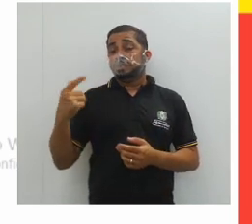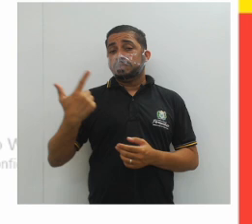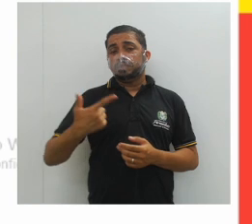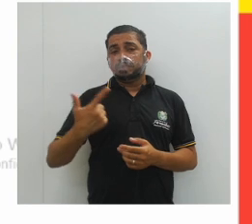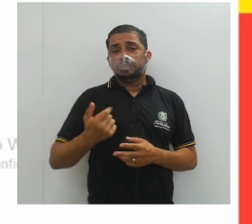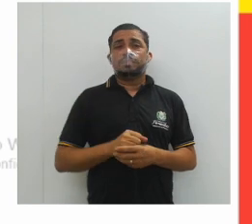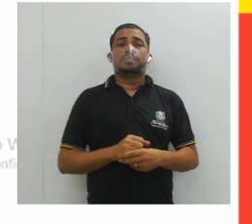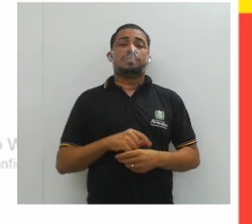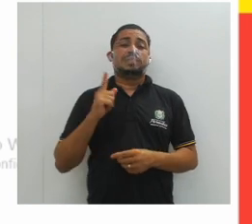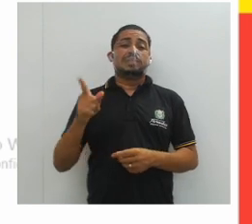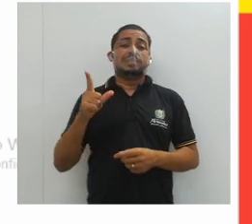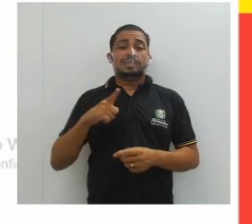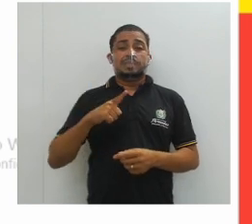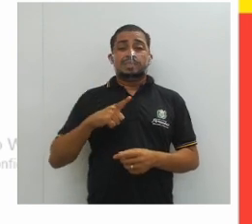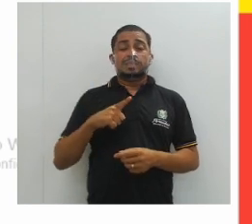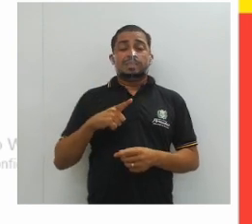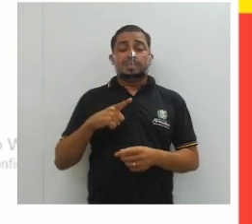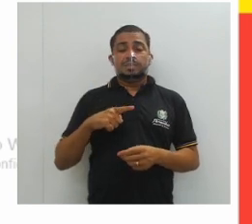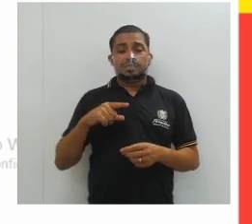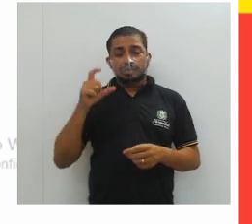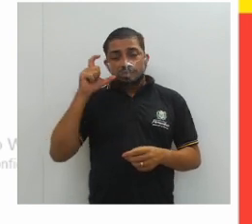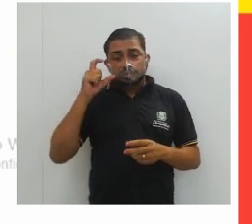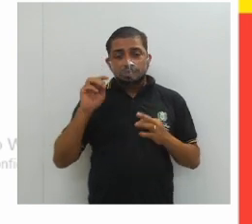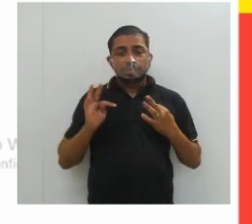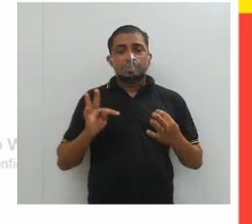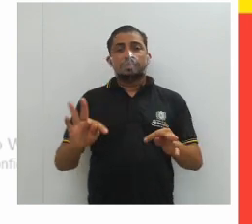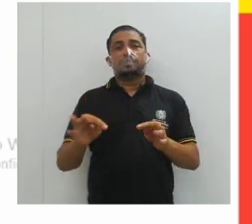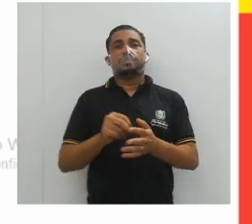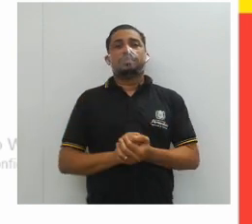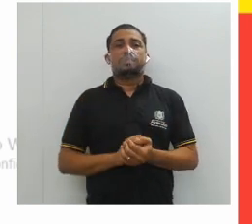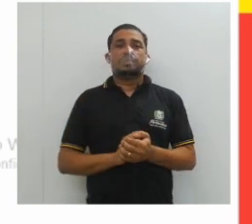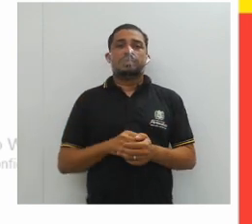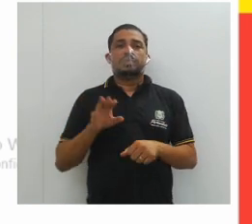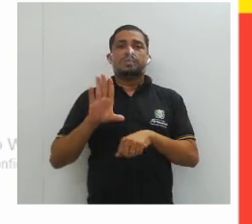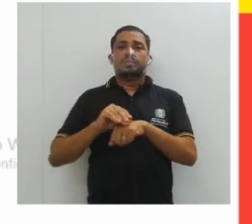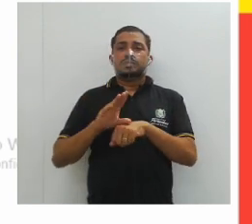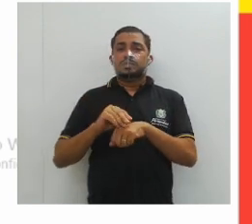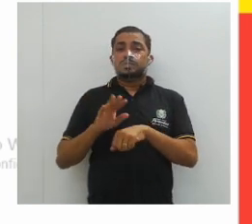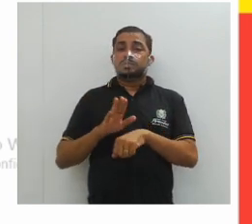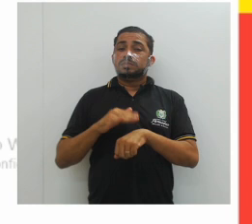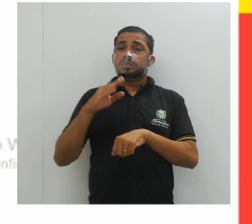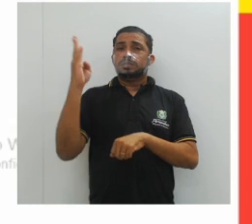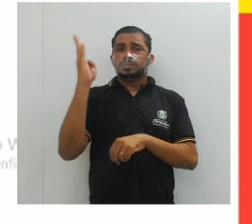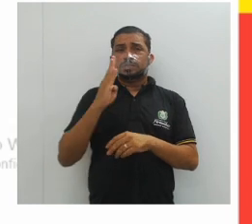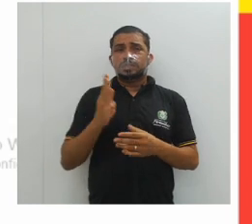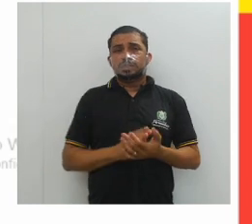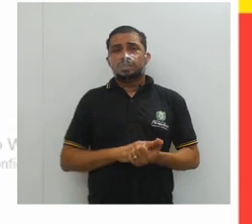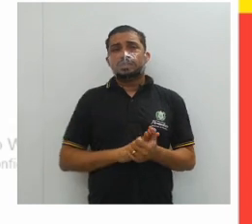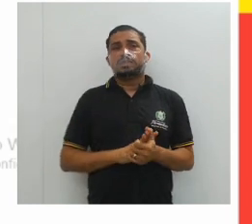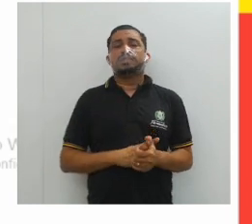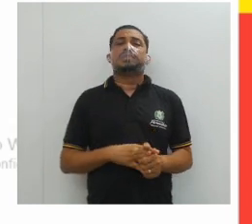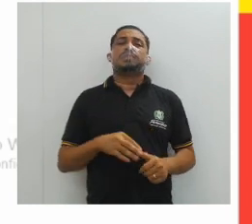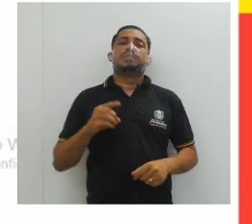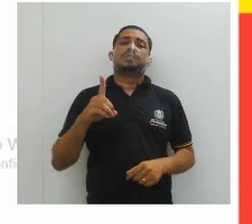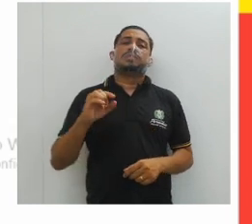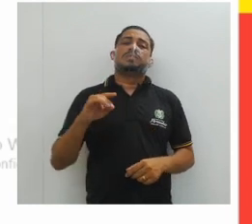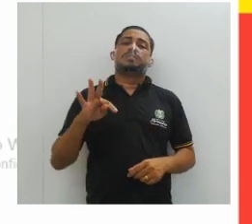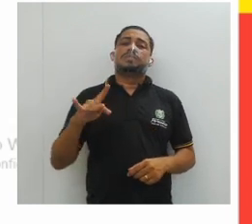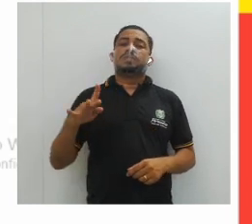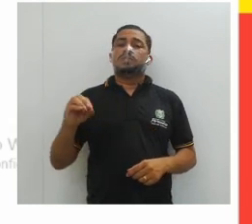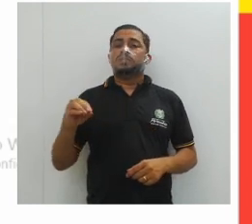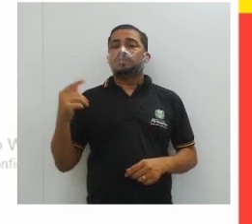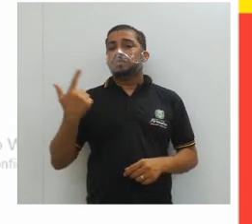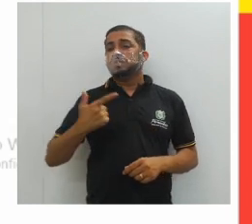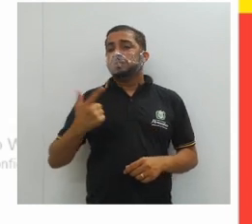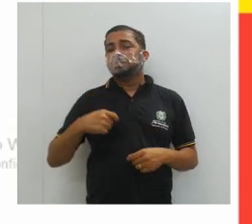muito ligado nessa questão de tecnologia, né? Um dos maiores acervos de fotografia do Brasil é de Dom Pedro II, na época que se